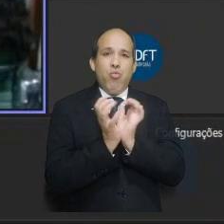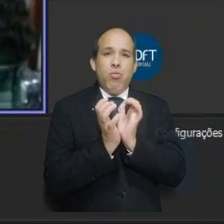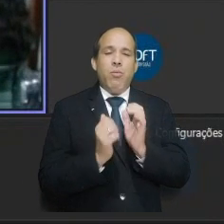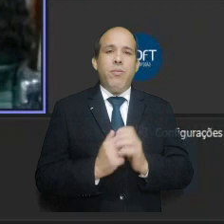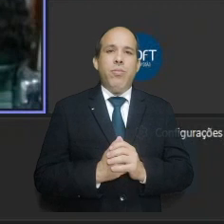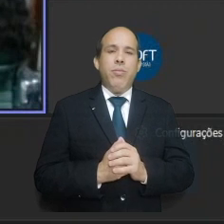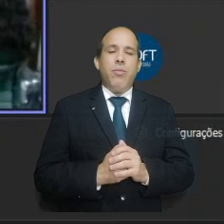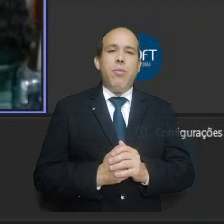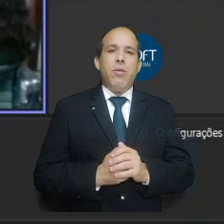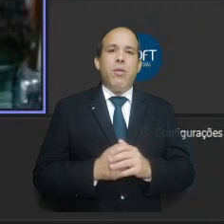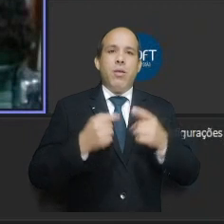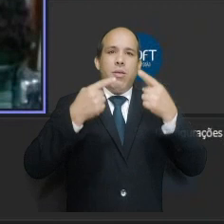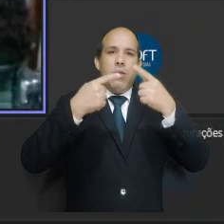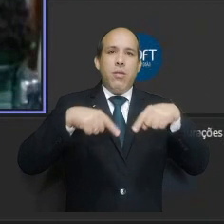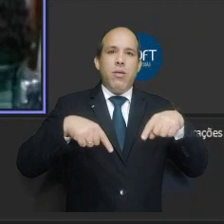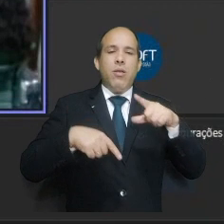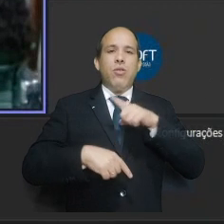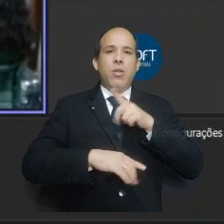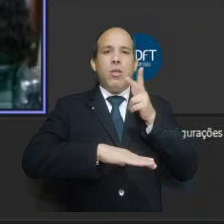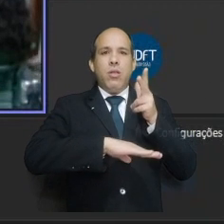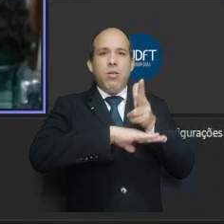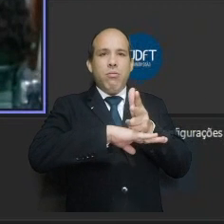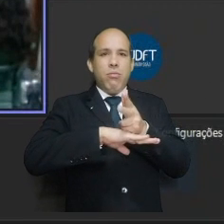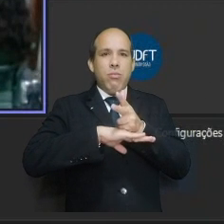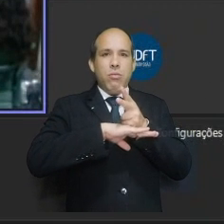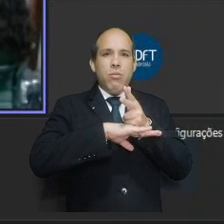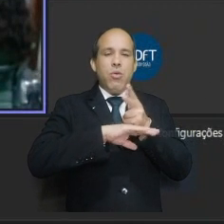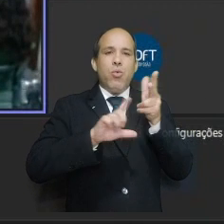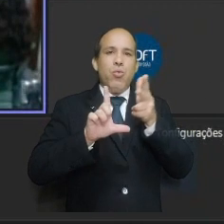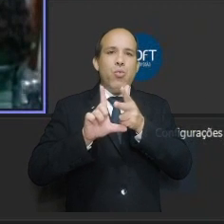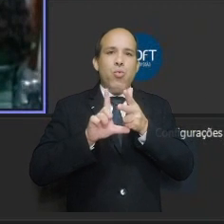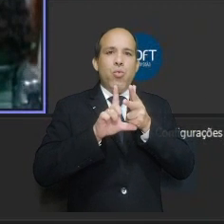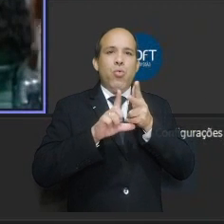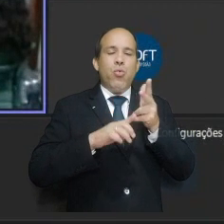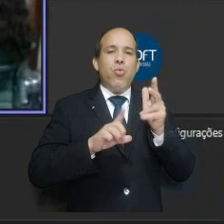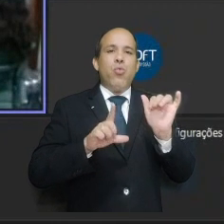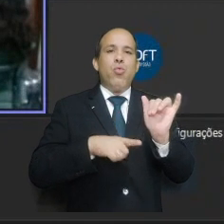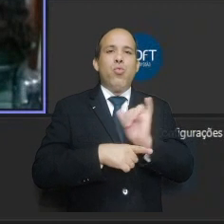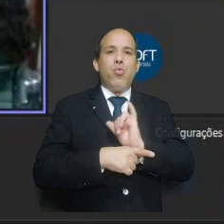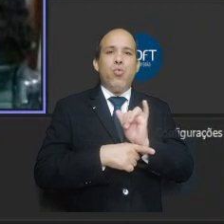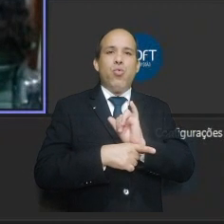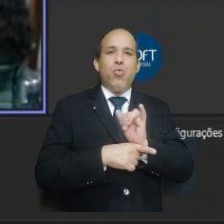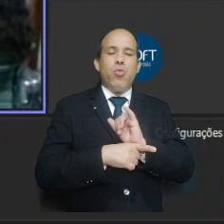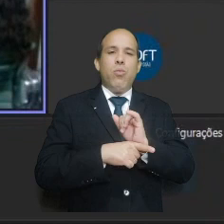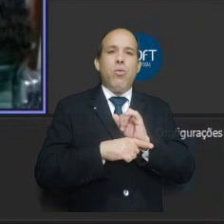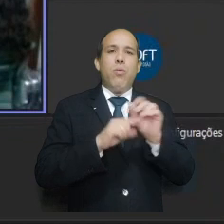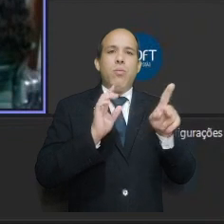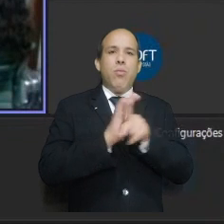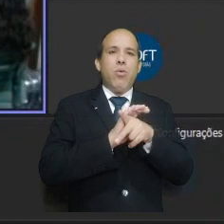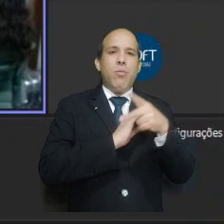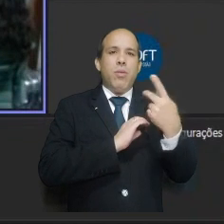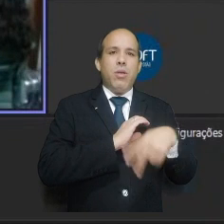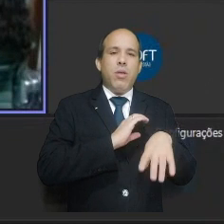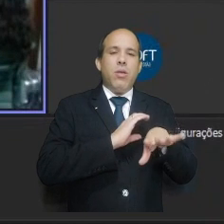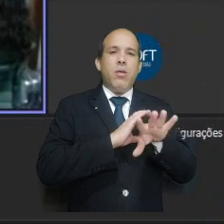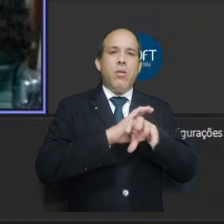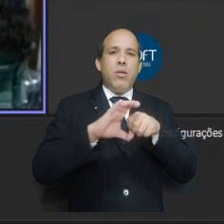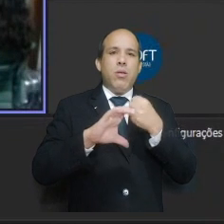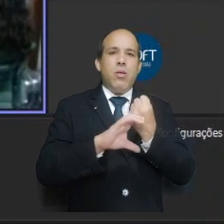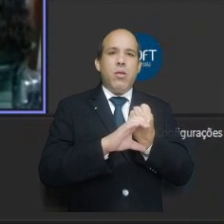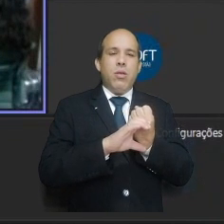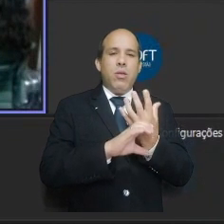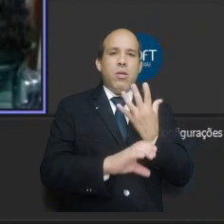turma. A presente sessão será transmitida pela plataforma YouTube, no canal do TJDFT.